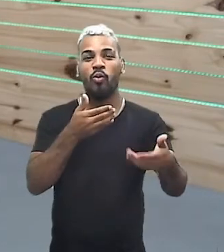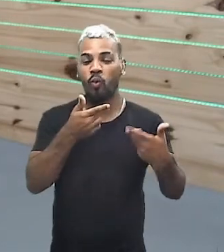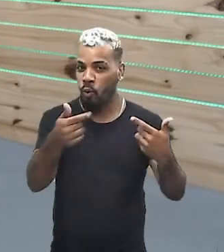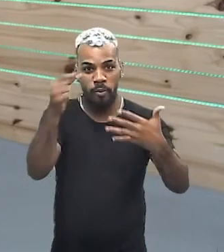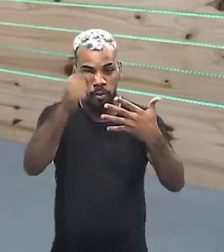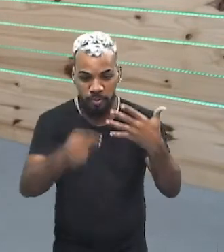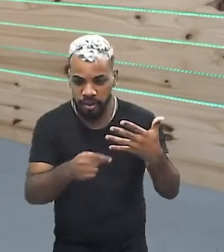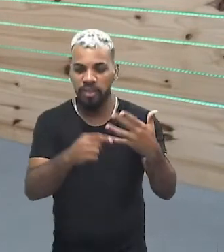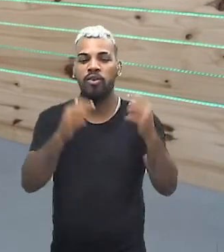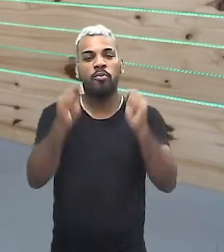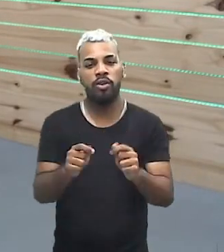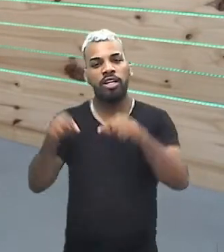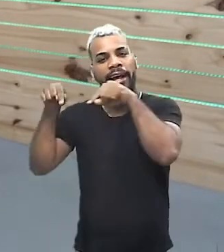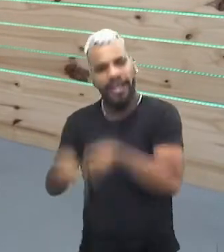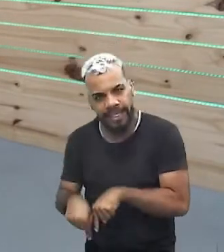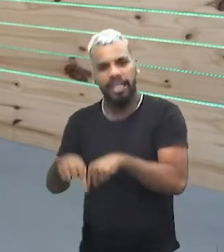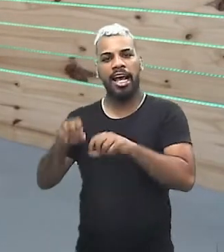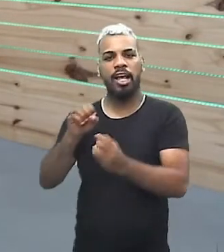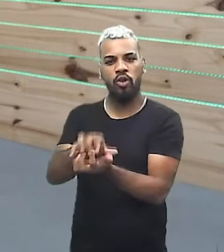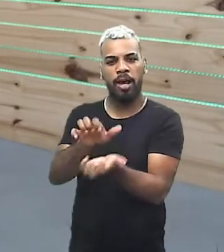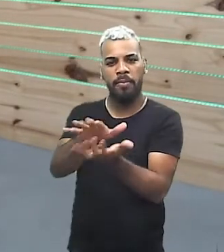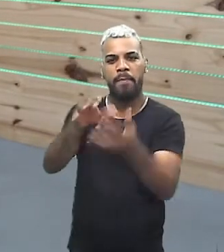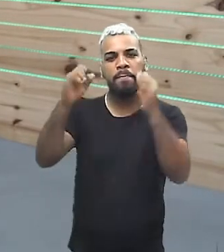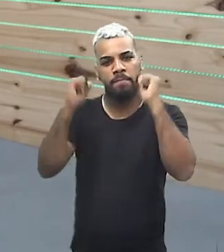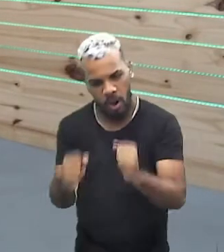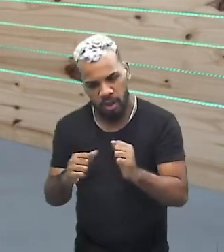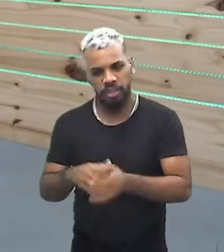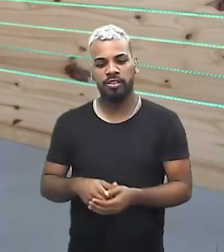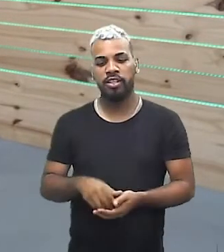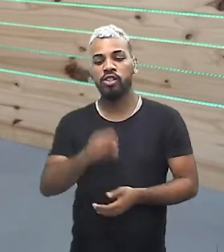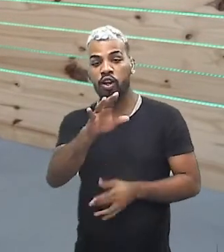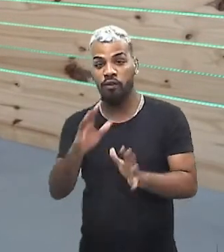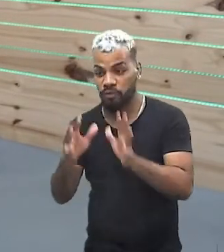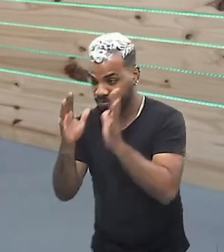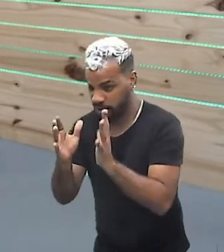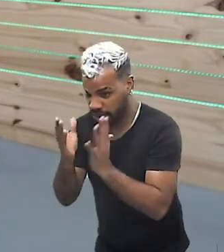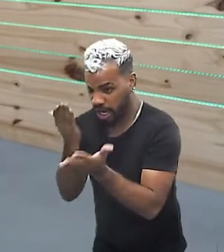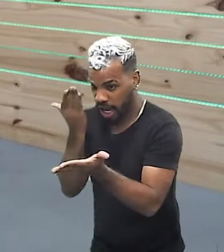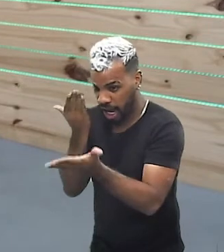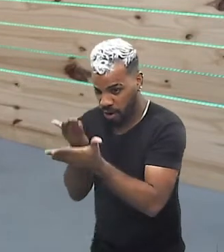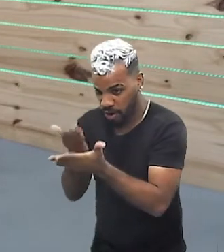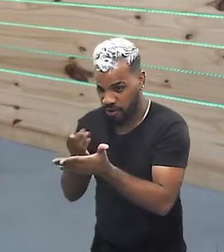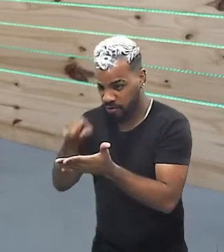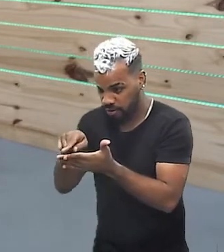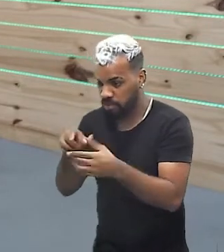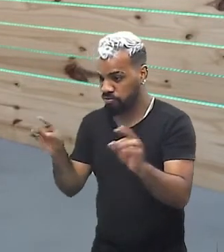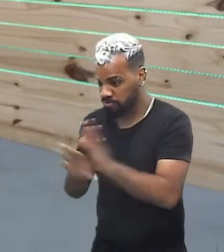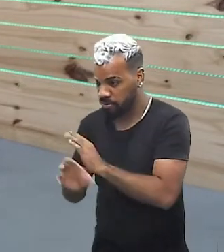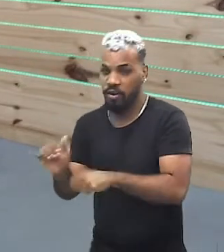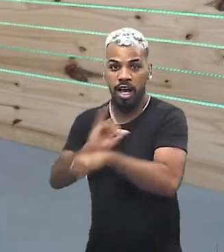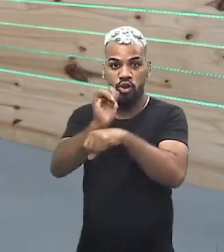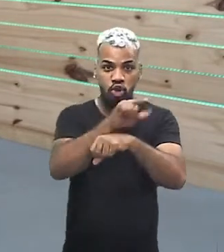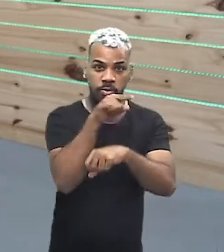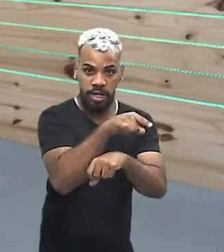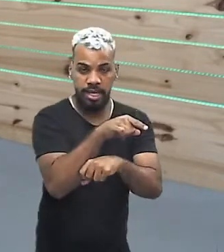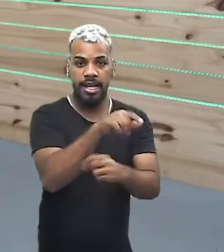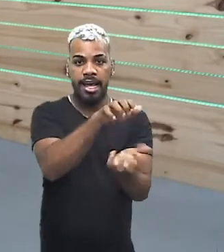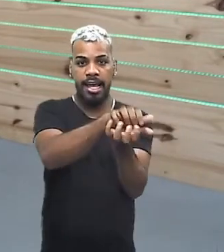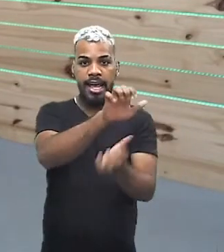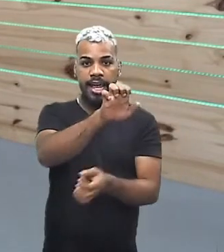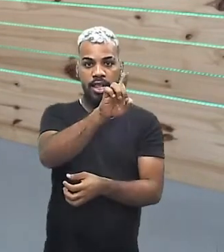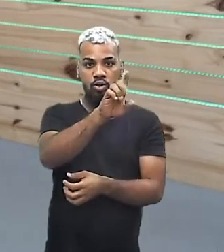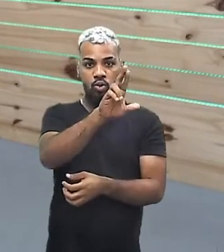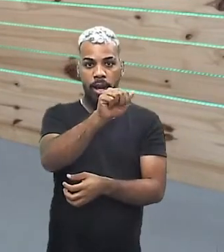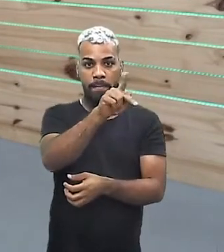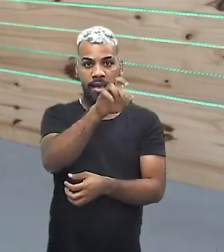pode revisar aqui mas nunca pe tá é só você fazer o seguinte depois da aula você vai no YouTube e bota educa pe aí você